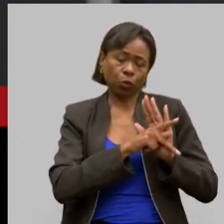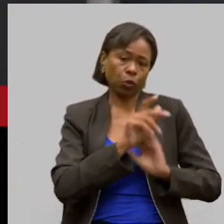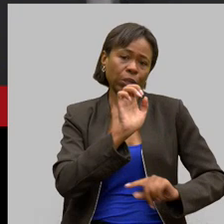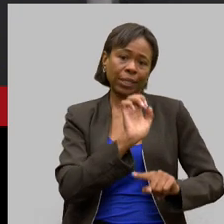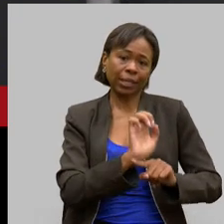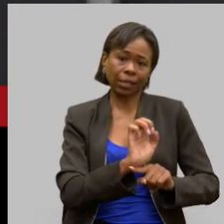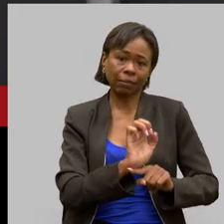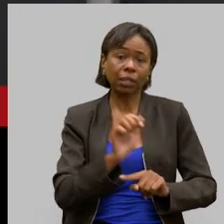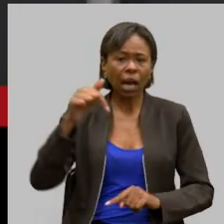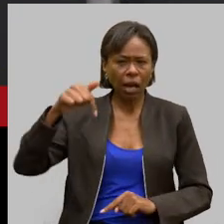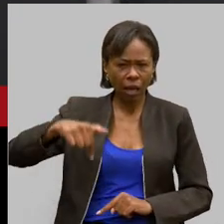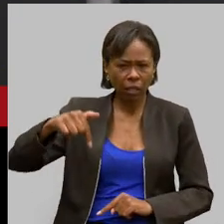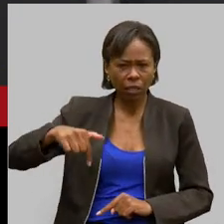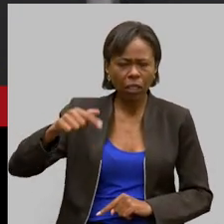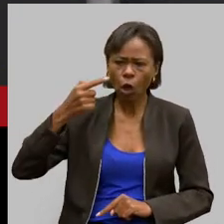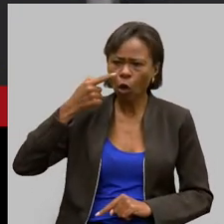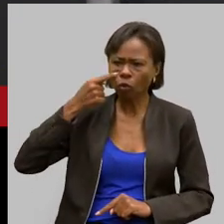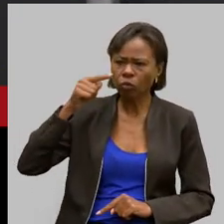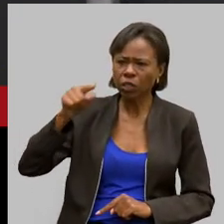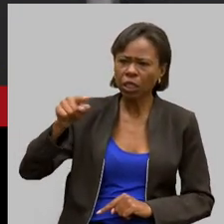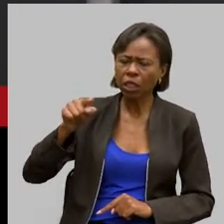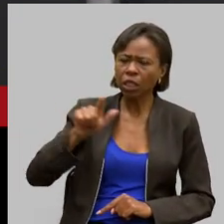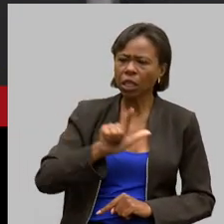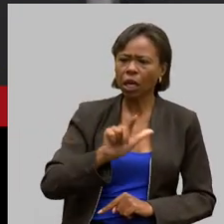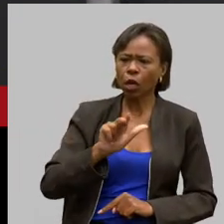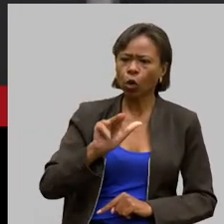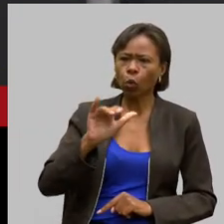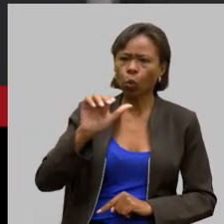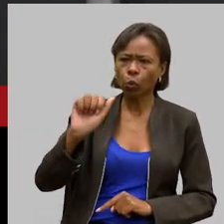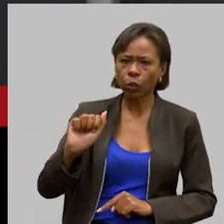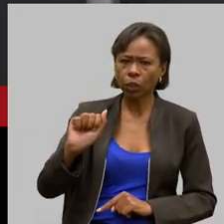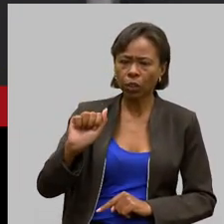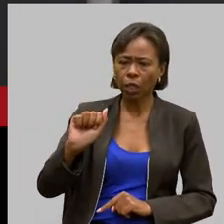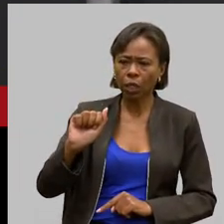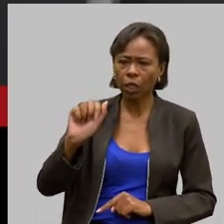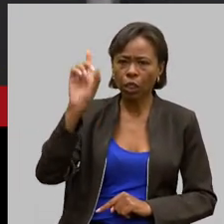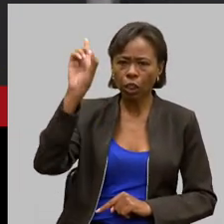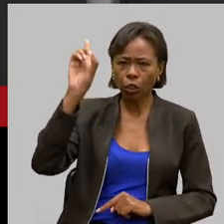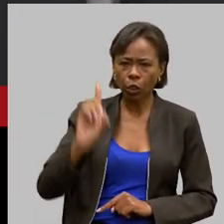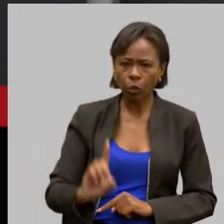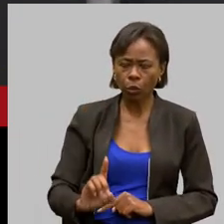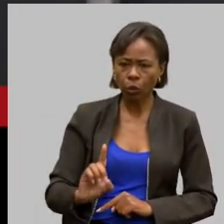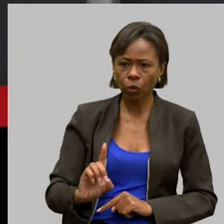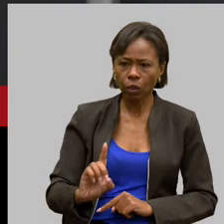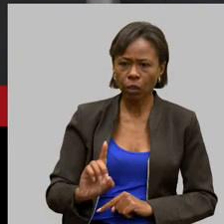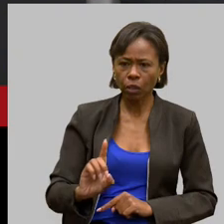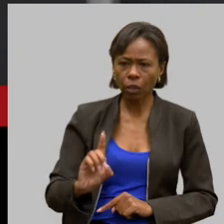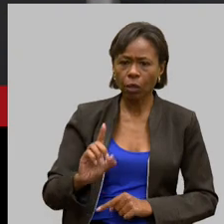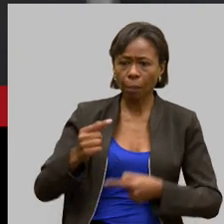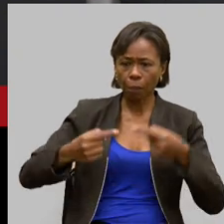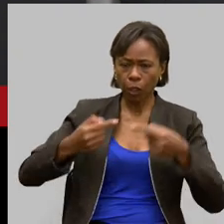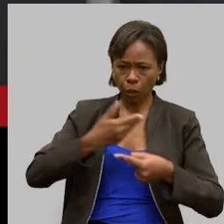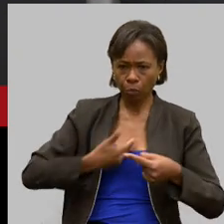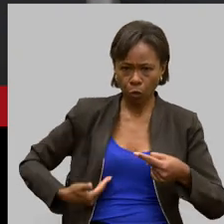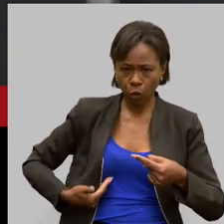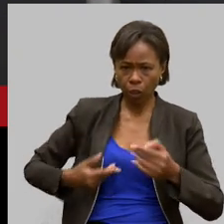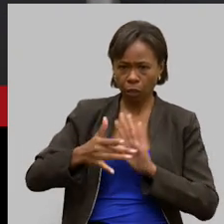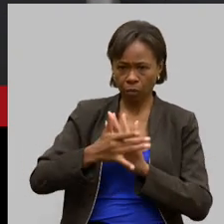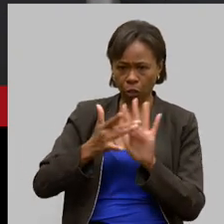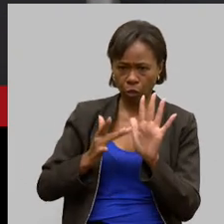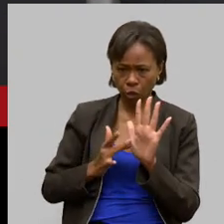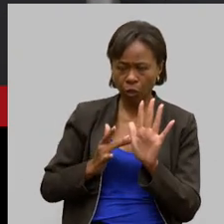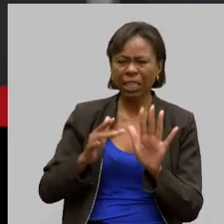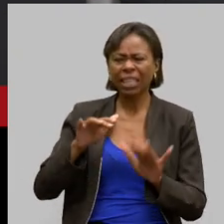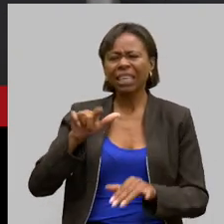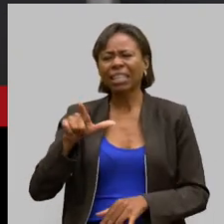ouvi da senhora an Lúcia diretora Estadual das políticas públicas para as pessoas com deficiência que apenas cerca